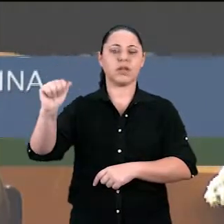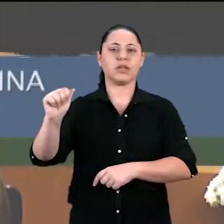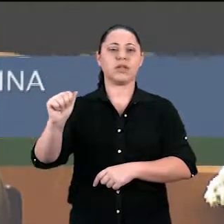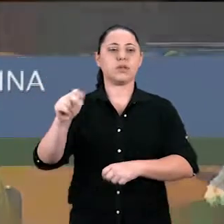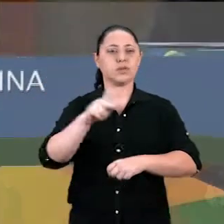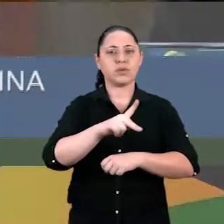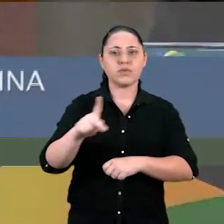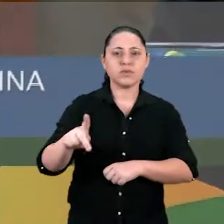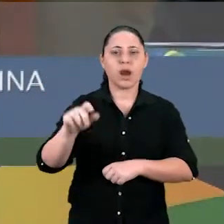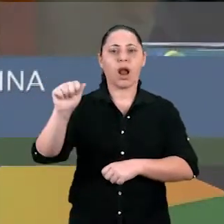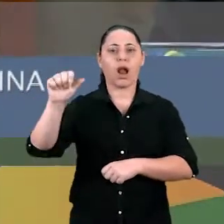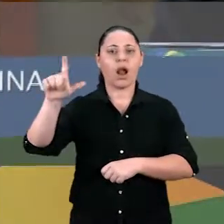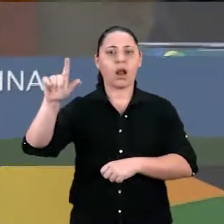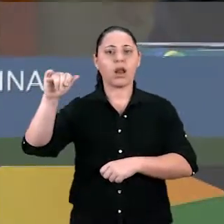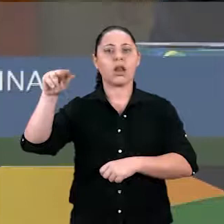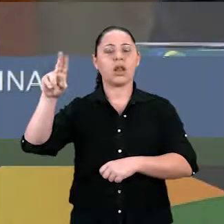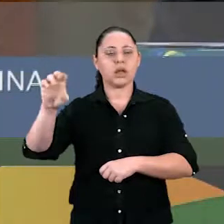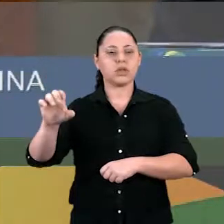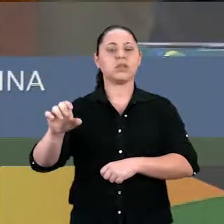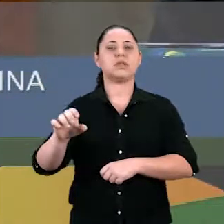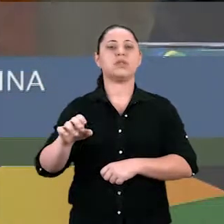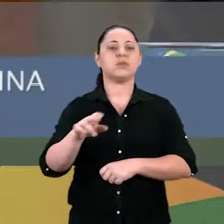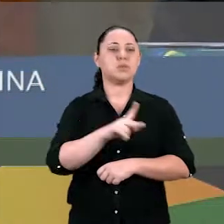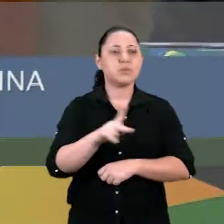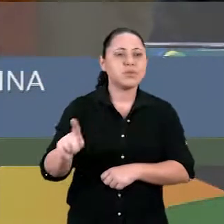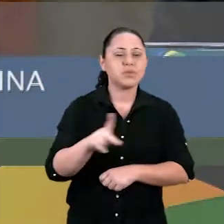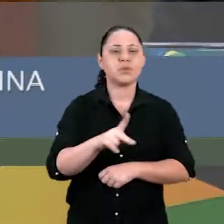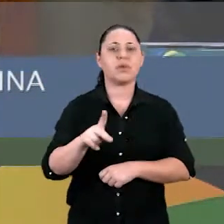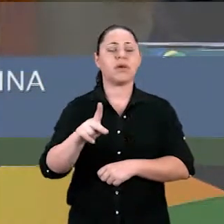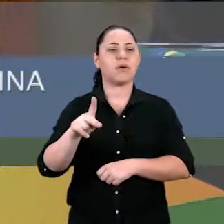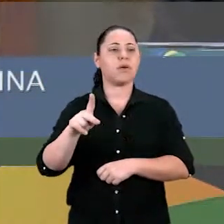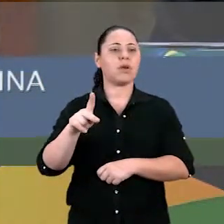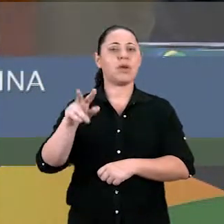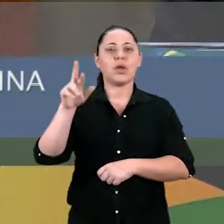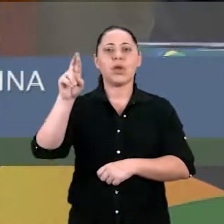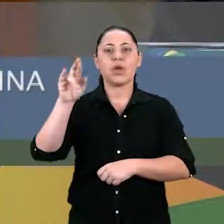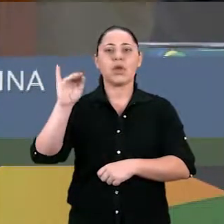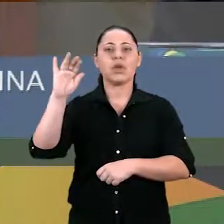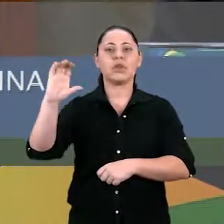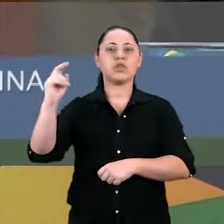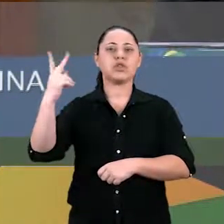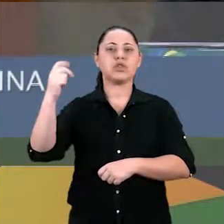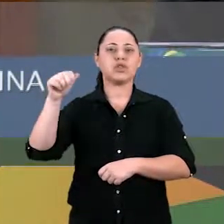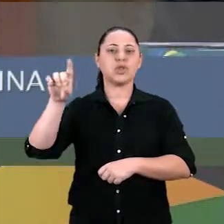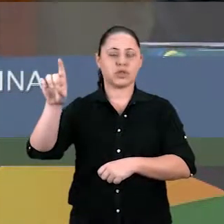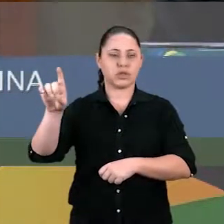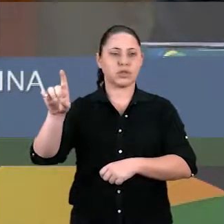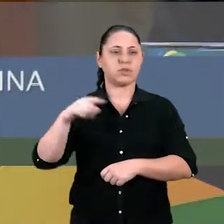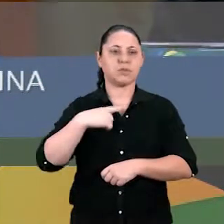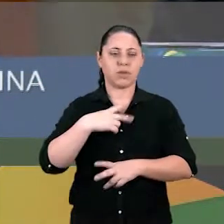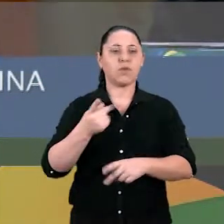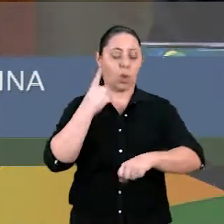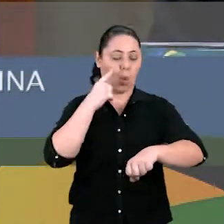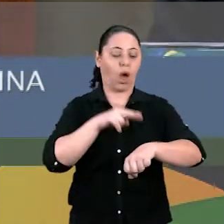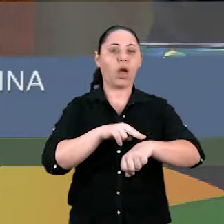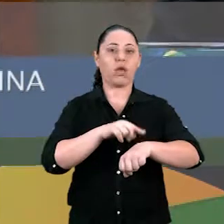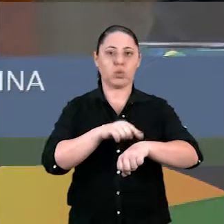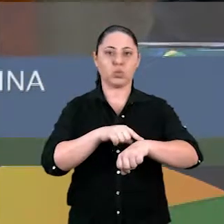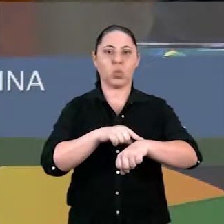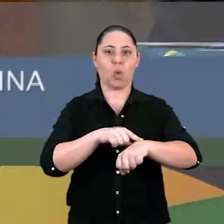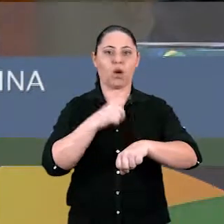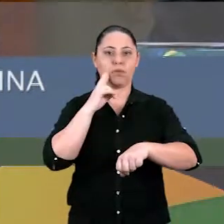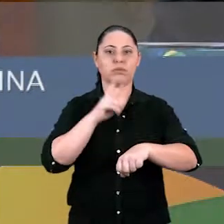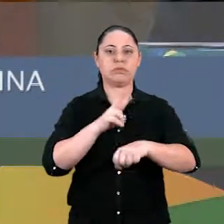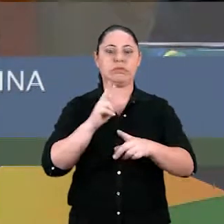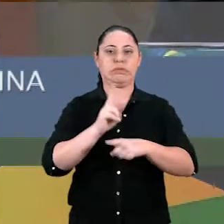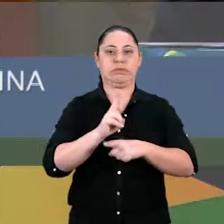a professora Aline Osório, o professor Ney Belo, o professor Richard Paquim. Sem dúvida, senhor presidente, eu vou me ater aos meus